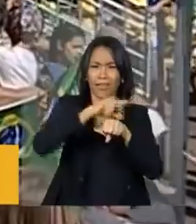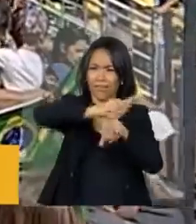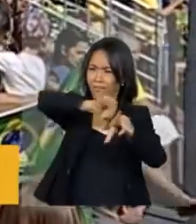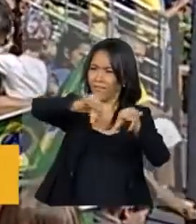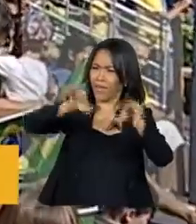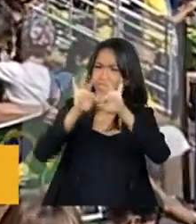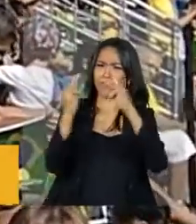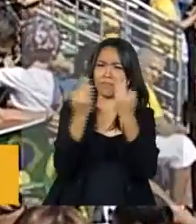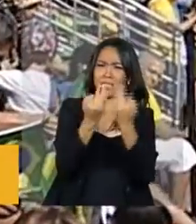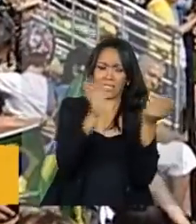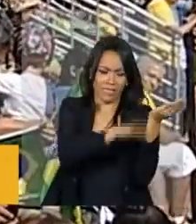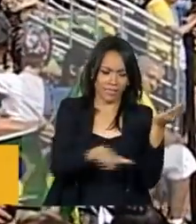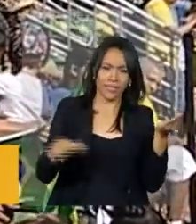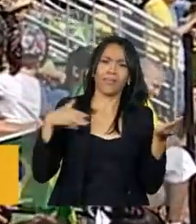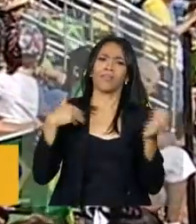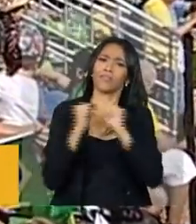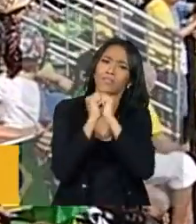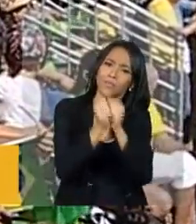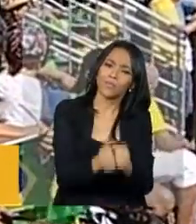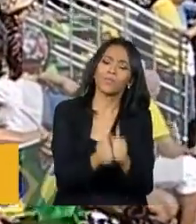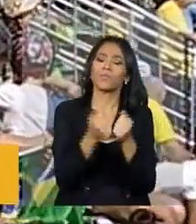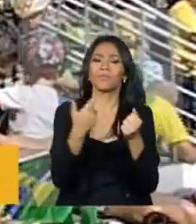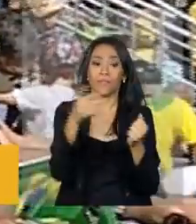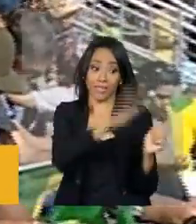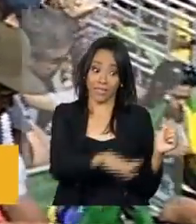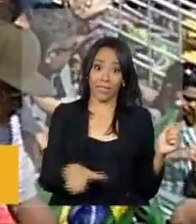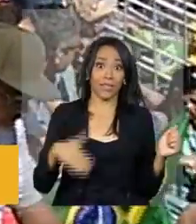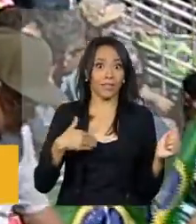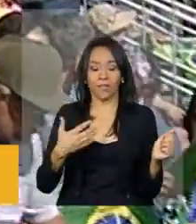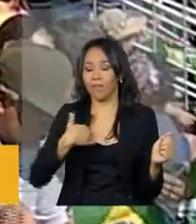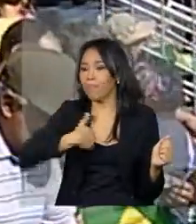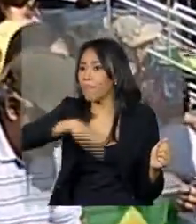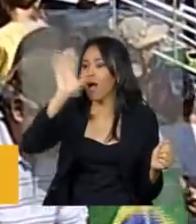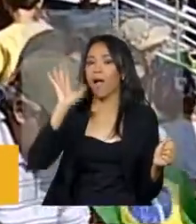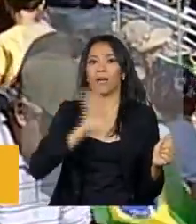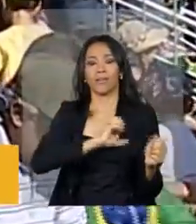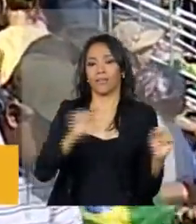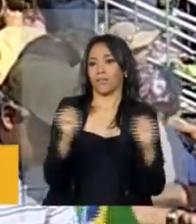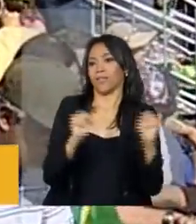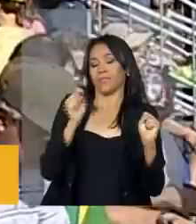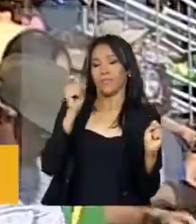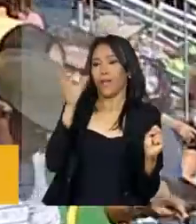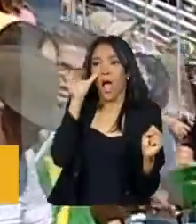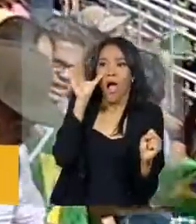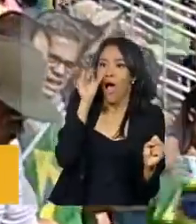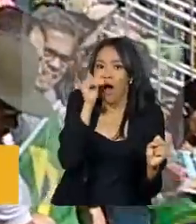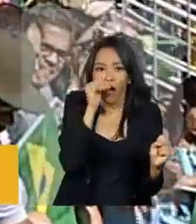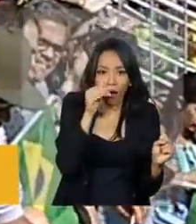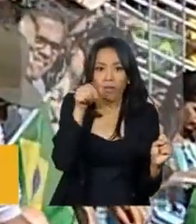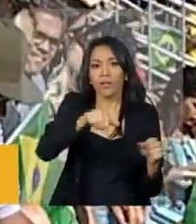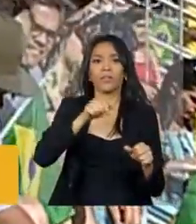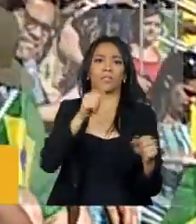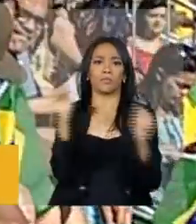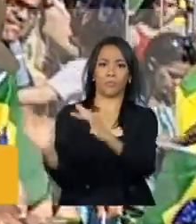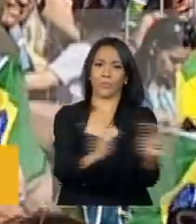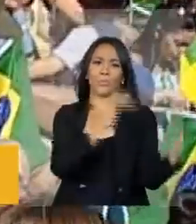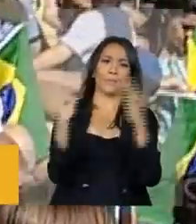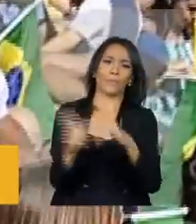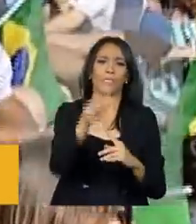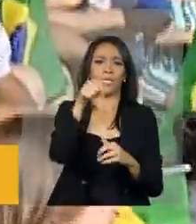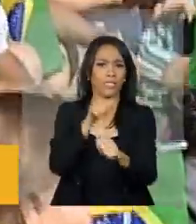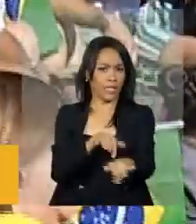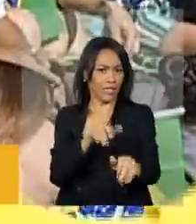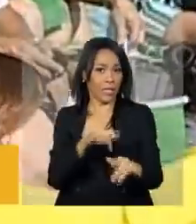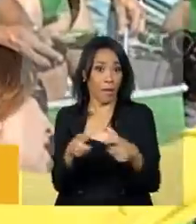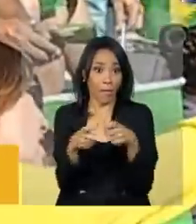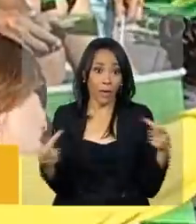muitas crianças vieram acompanhar. Aliás, as crianças, eu tenho a impressão que são as que mais se divertem aqui no desfile de 7 de setembro. Todos, a maioria, pelo